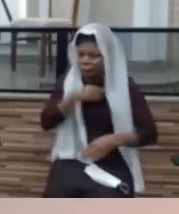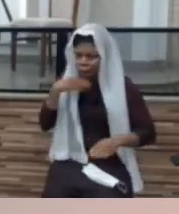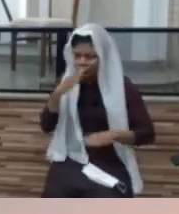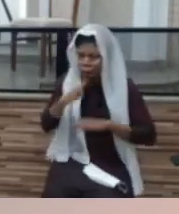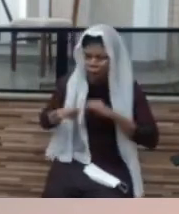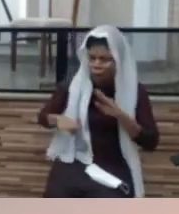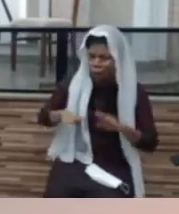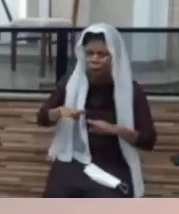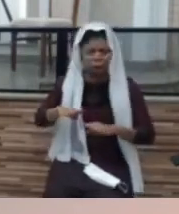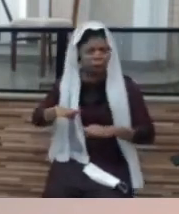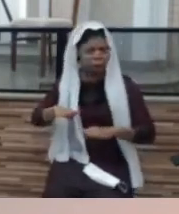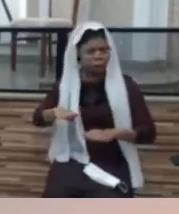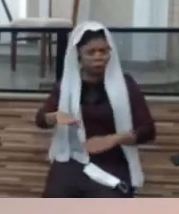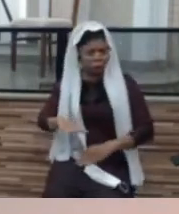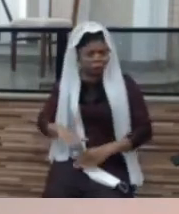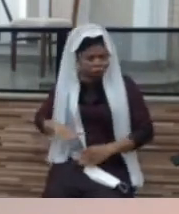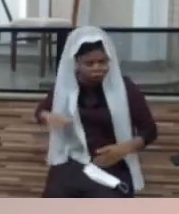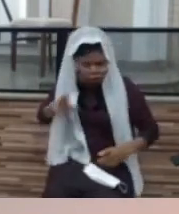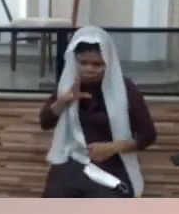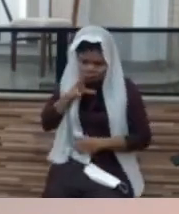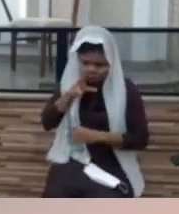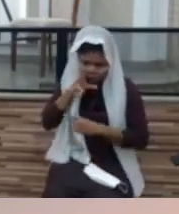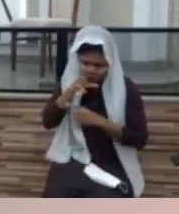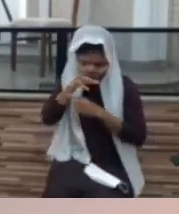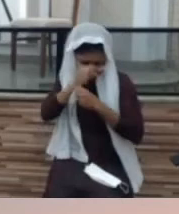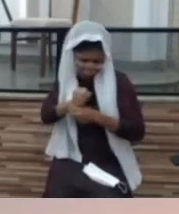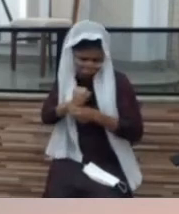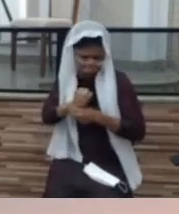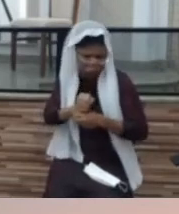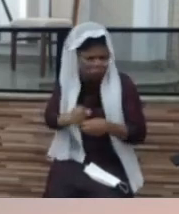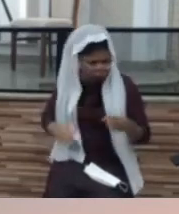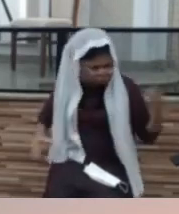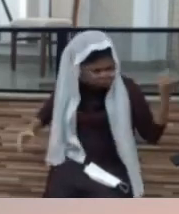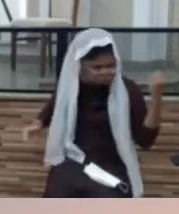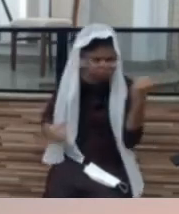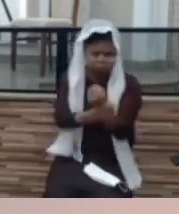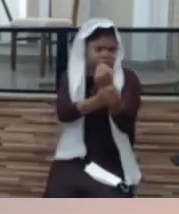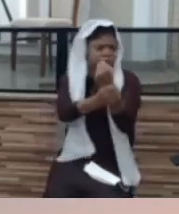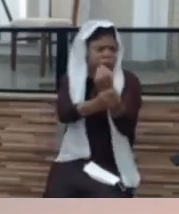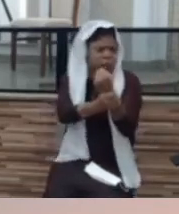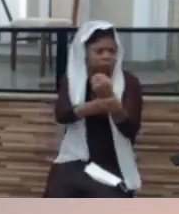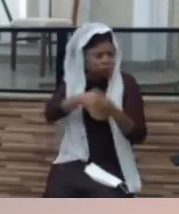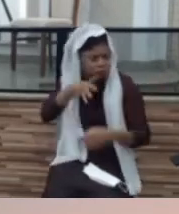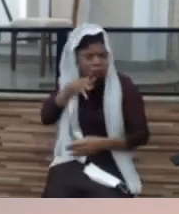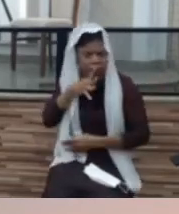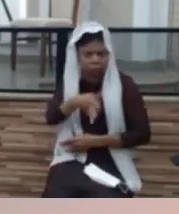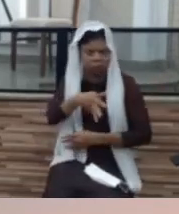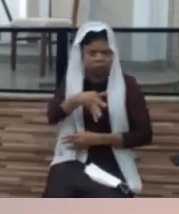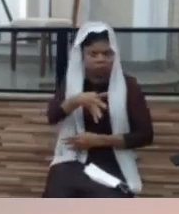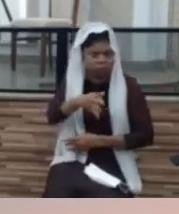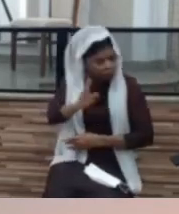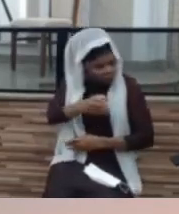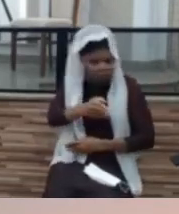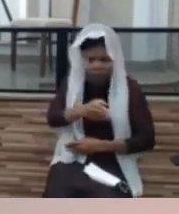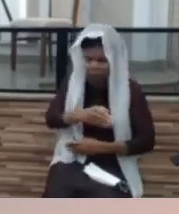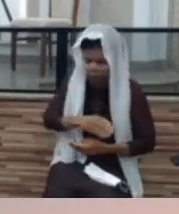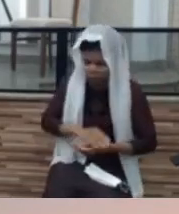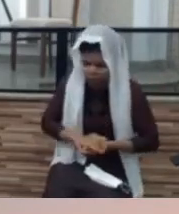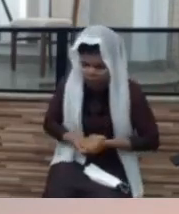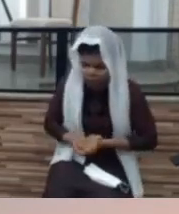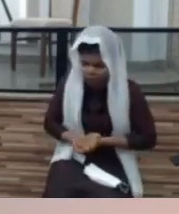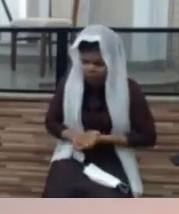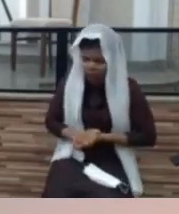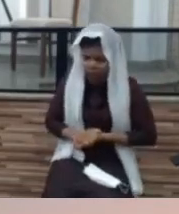ter olhos espirituais para entender que aqui tem aquele que a gente só perde tempo com ele. Glória ao nome do Senhor. É